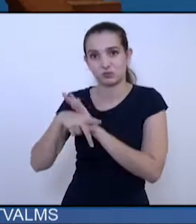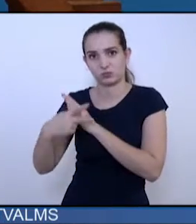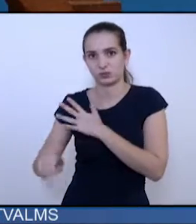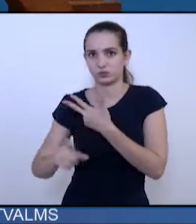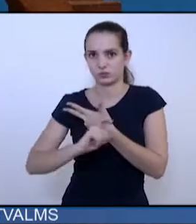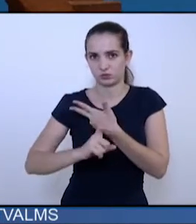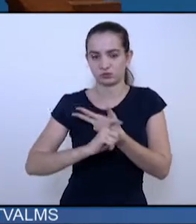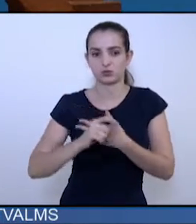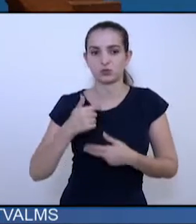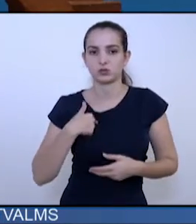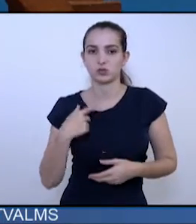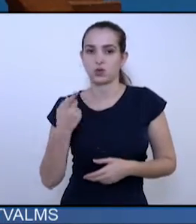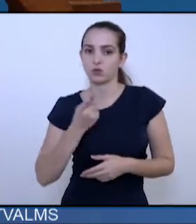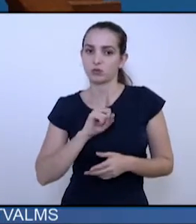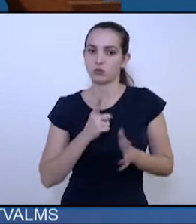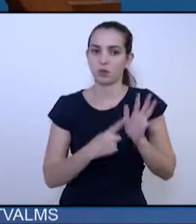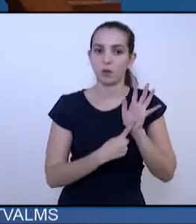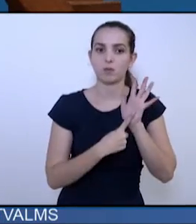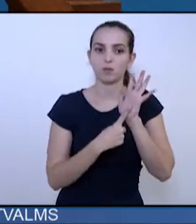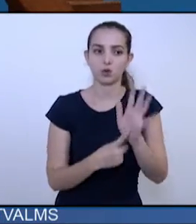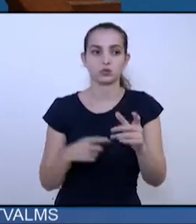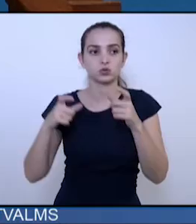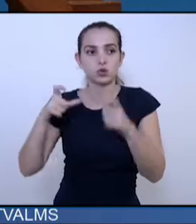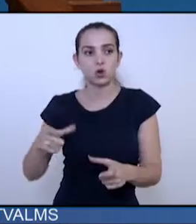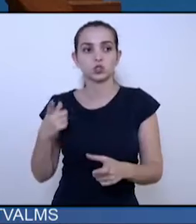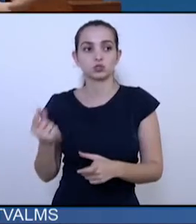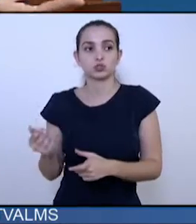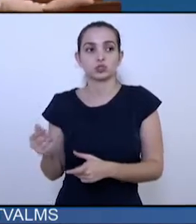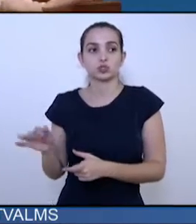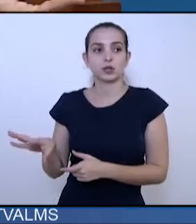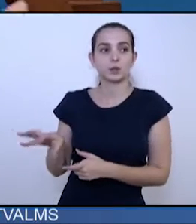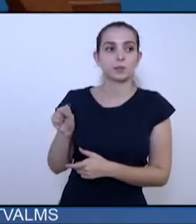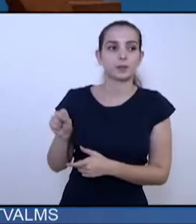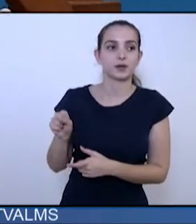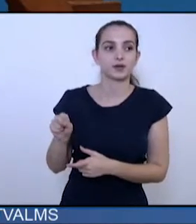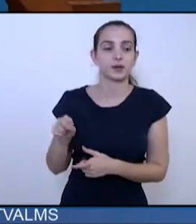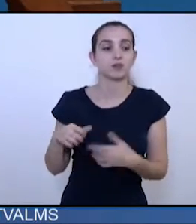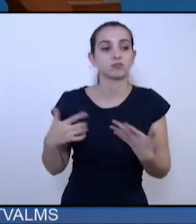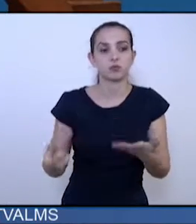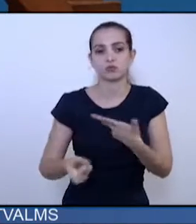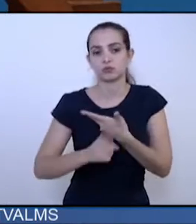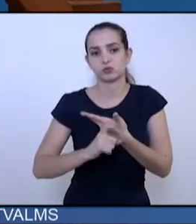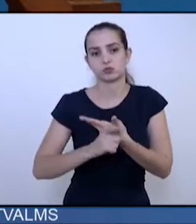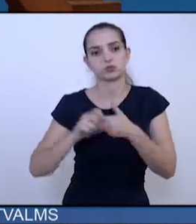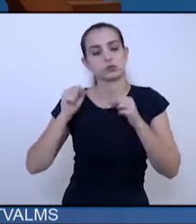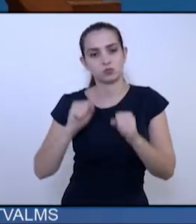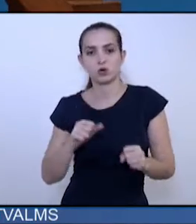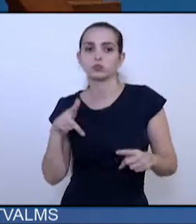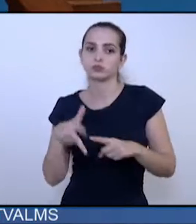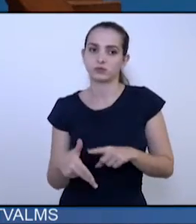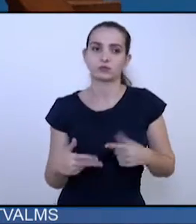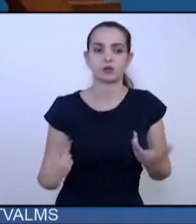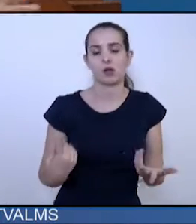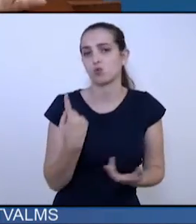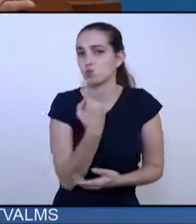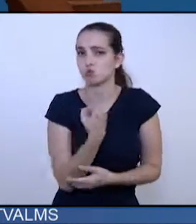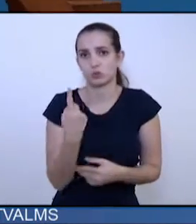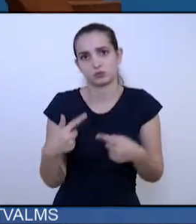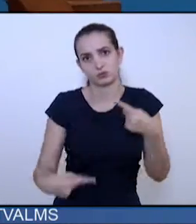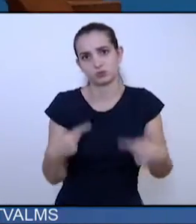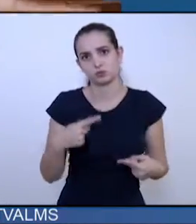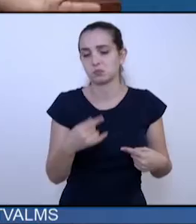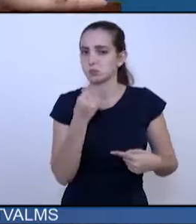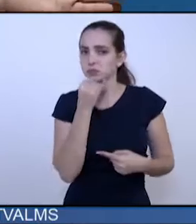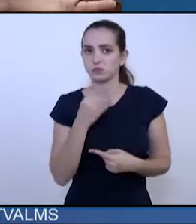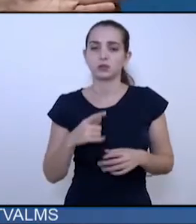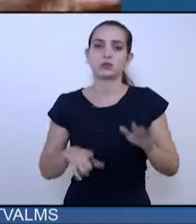não indico a fonte de receita respectiva, o Executivo pode vetar. E numa discussão, por